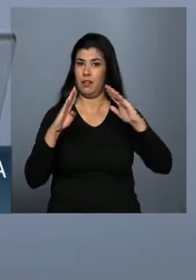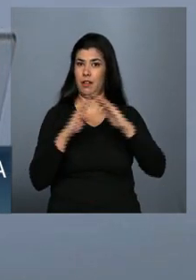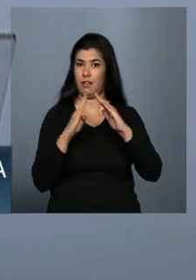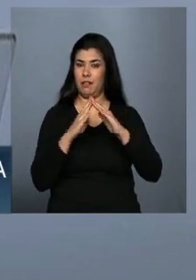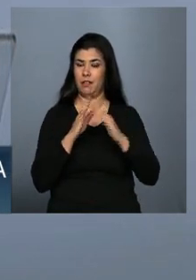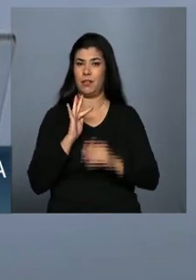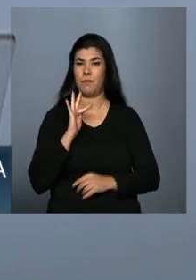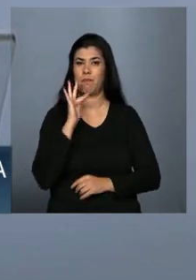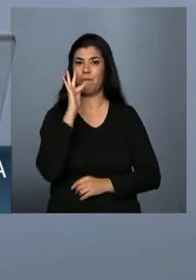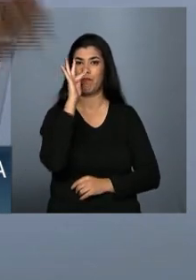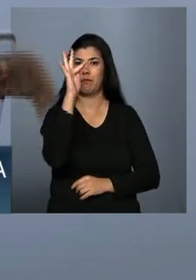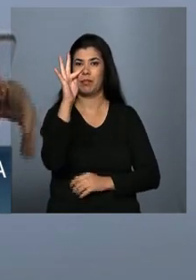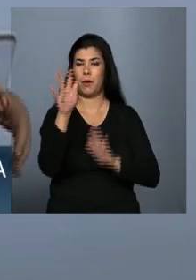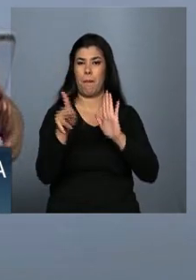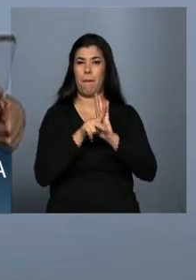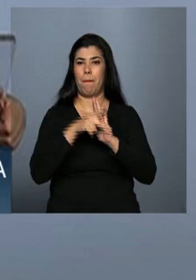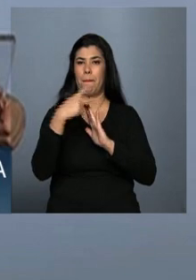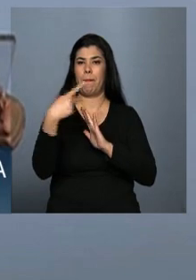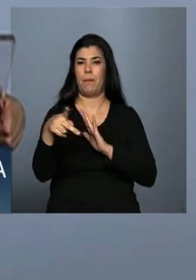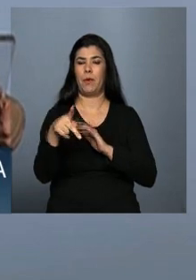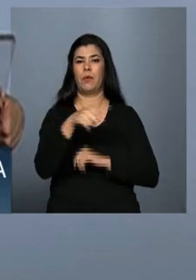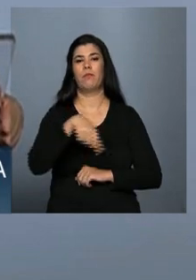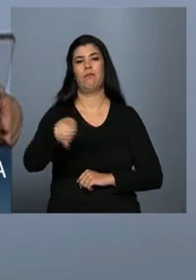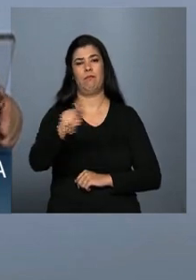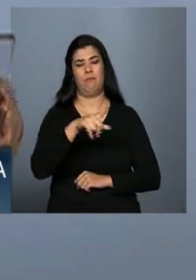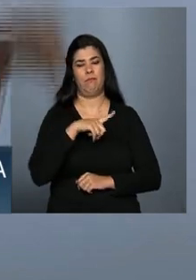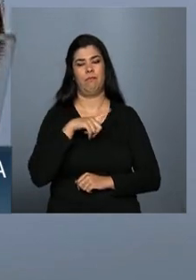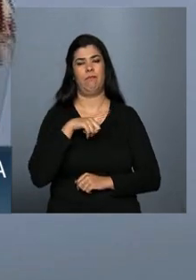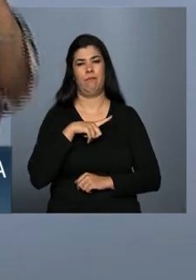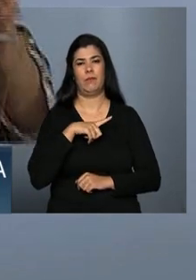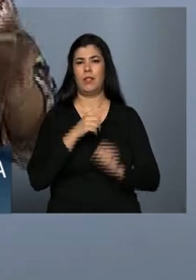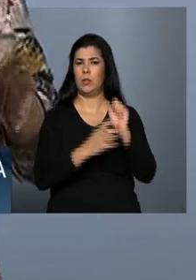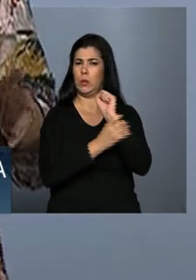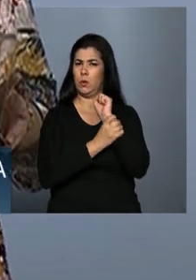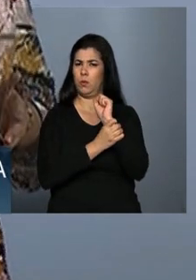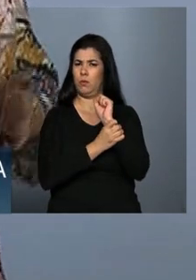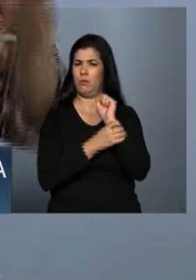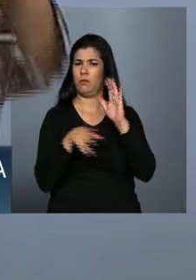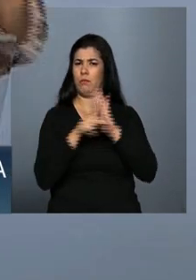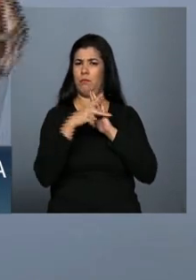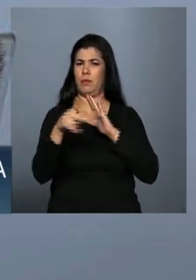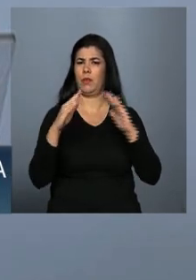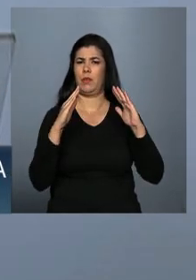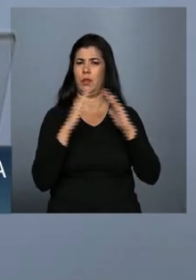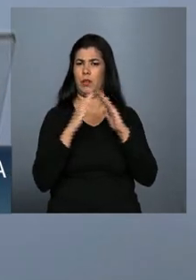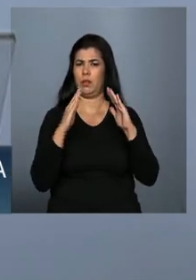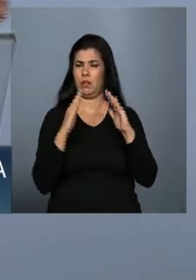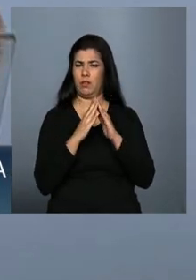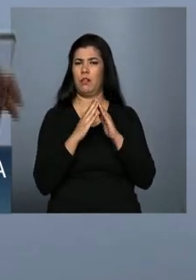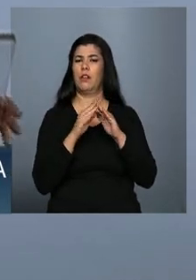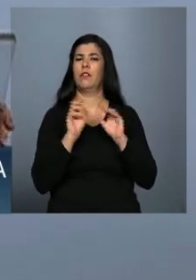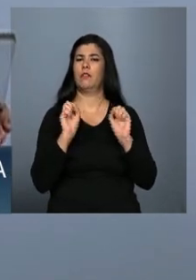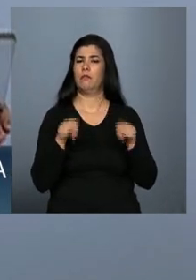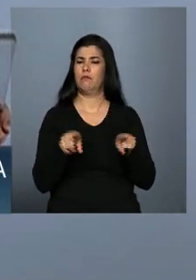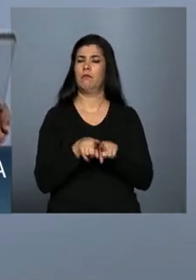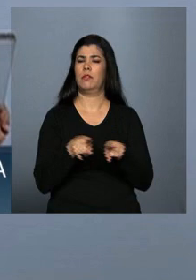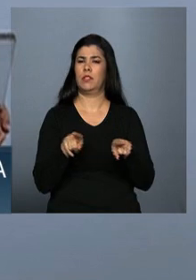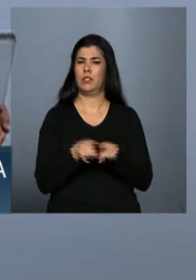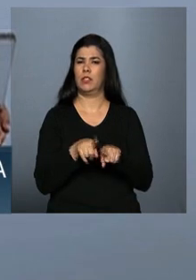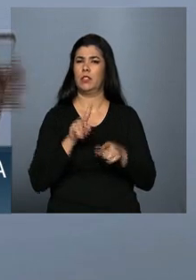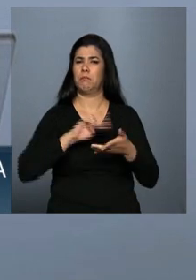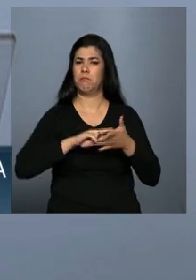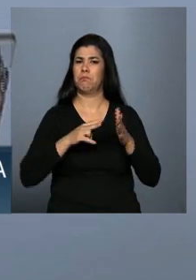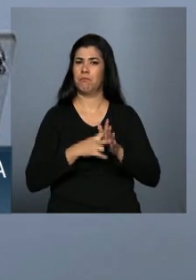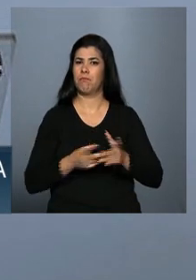a essa propriedade que é a casa própria. É um lar. É um lar e é uma riqueza. E